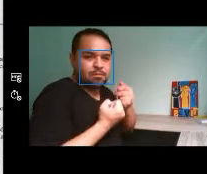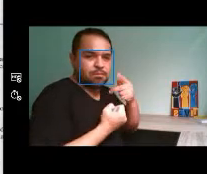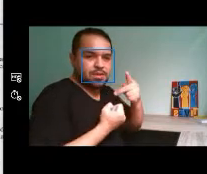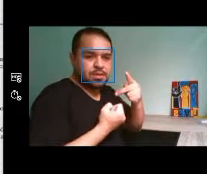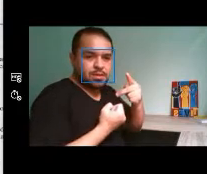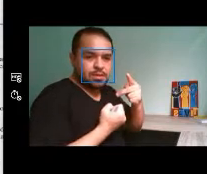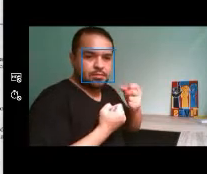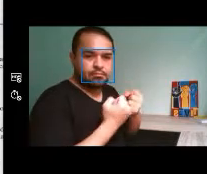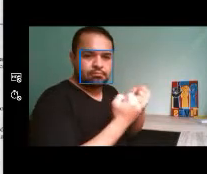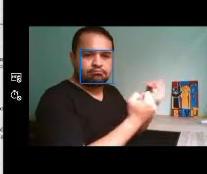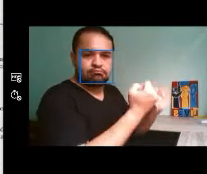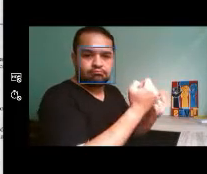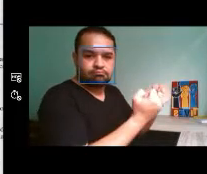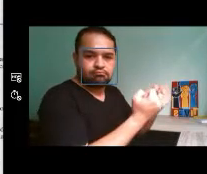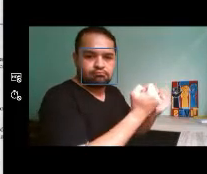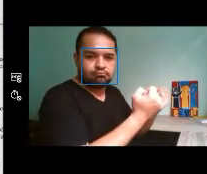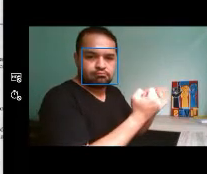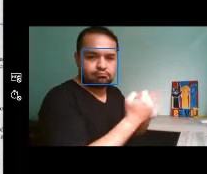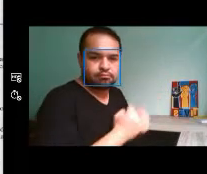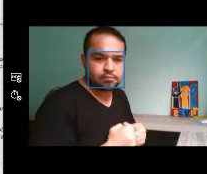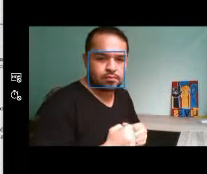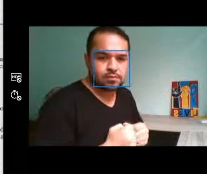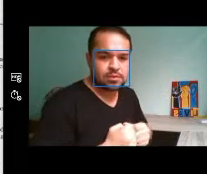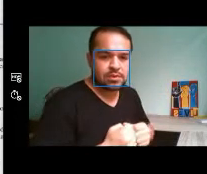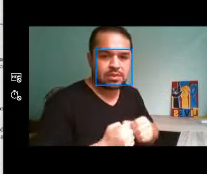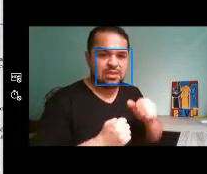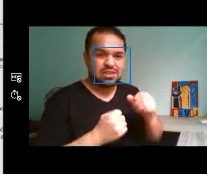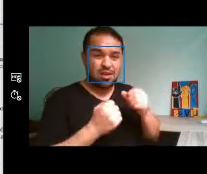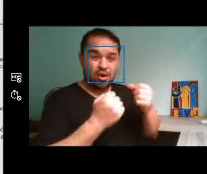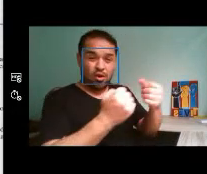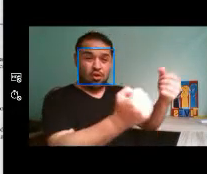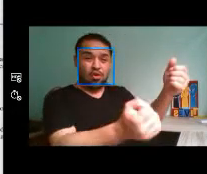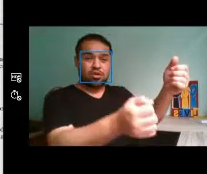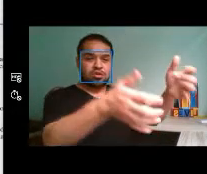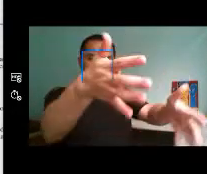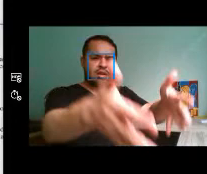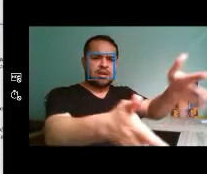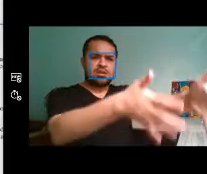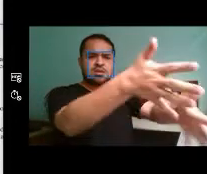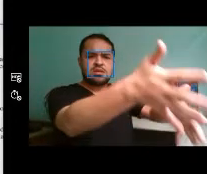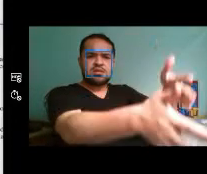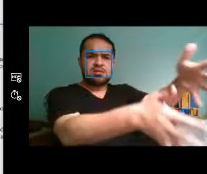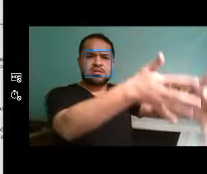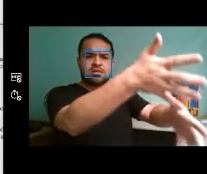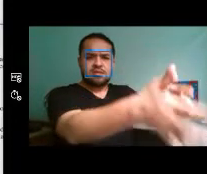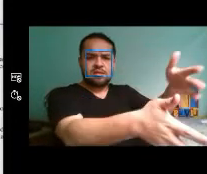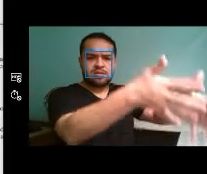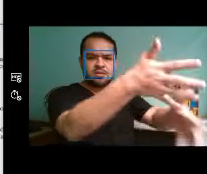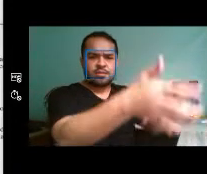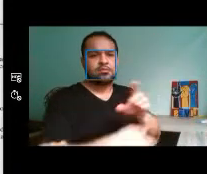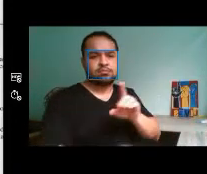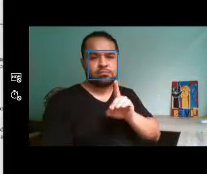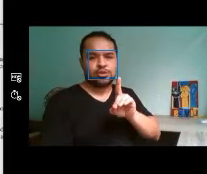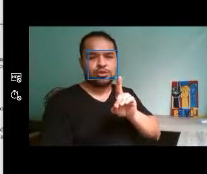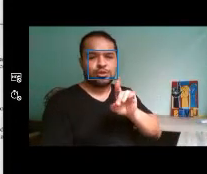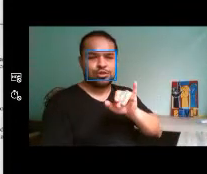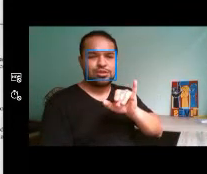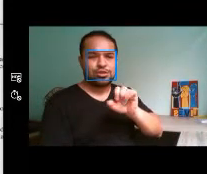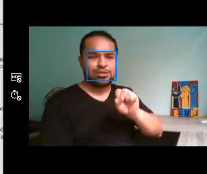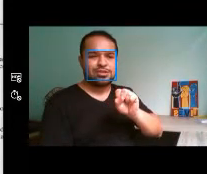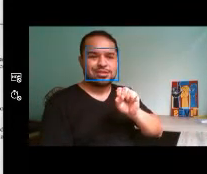P. Pode ser à frente, pode ser distante, que aí a gente diz que